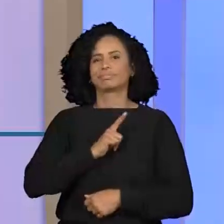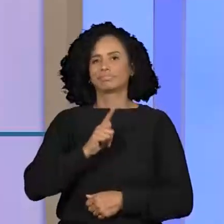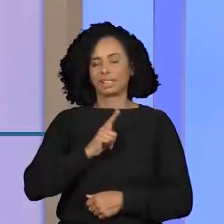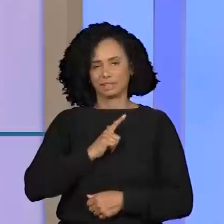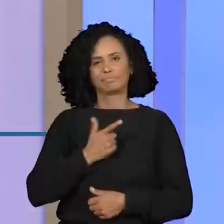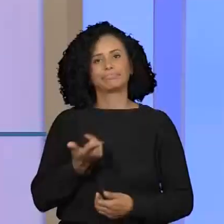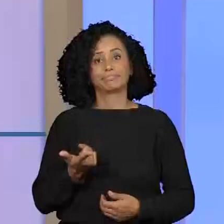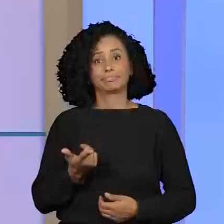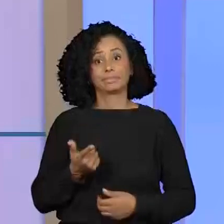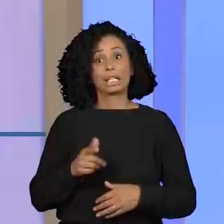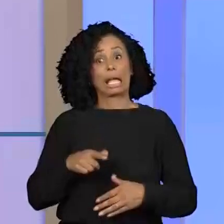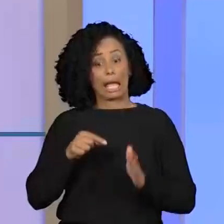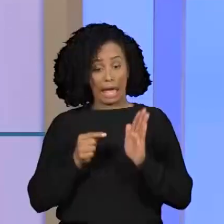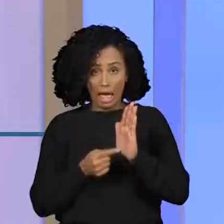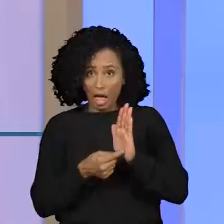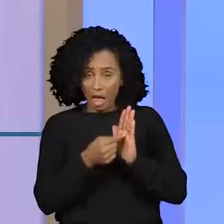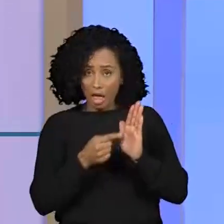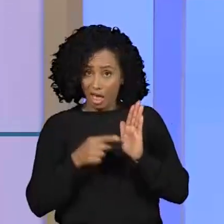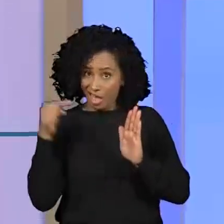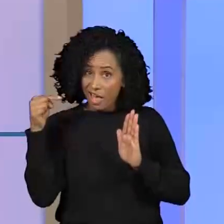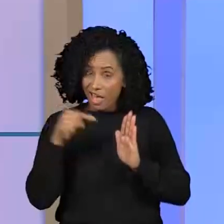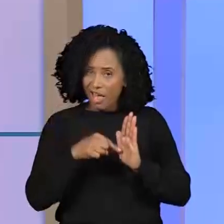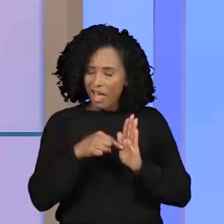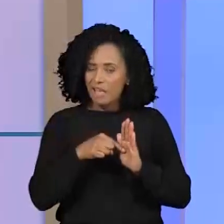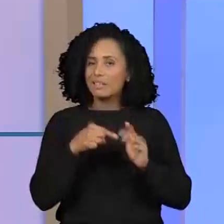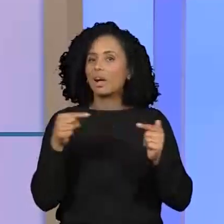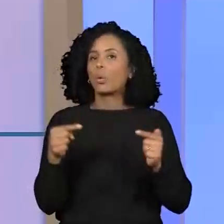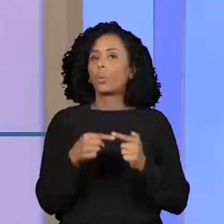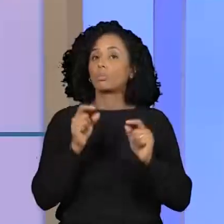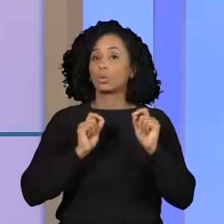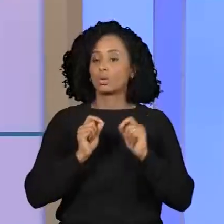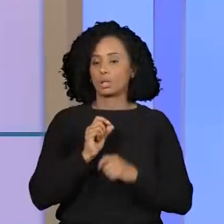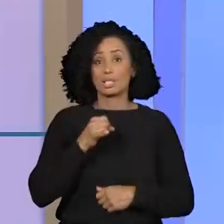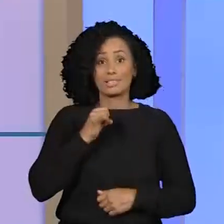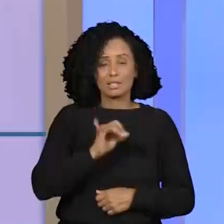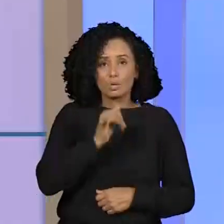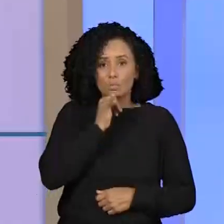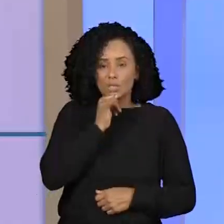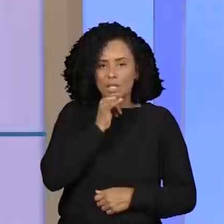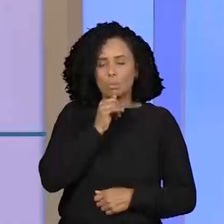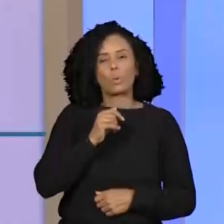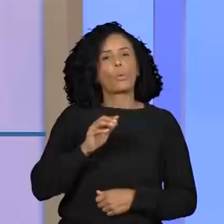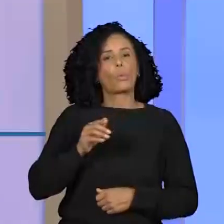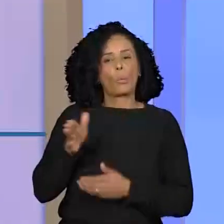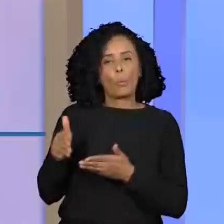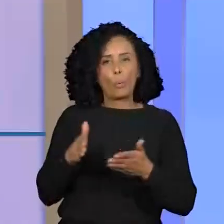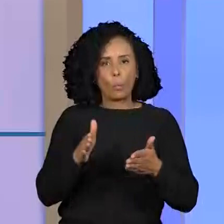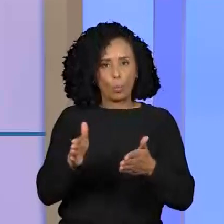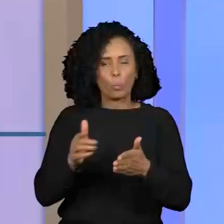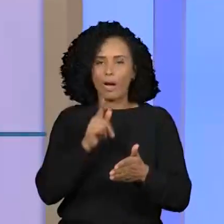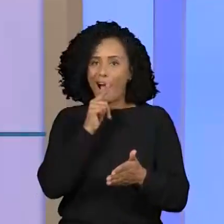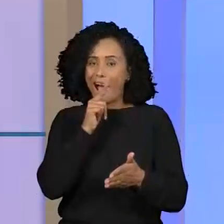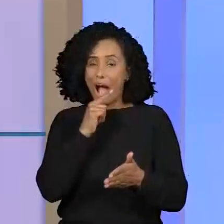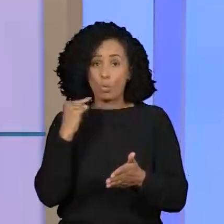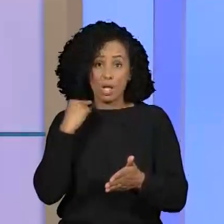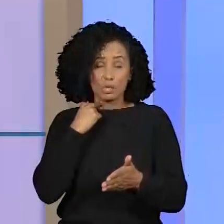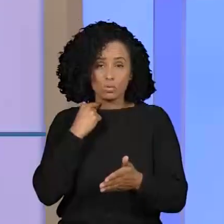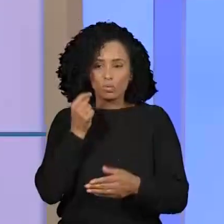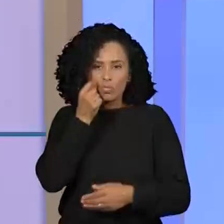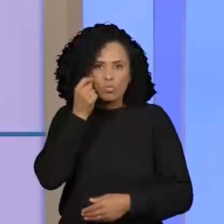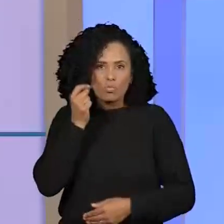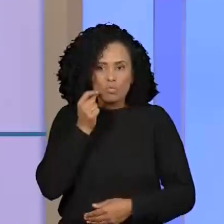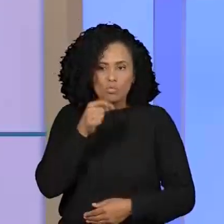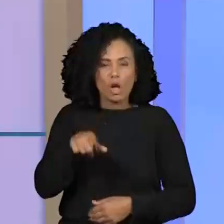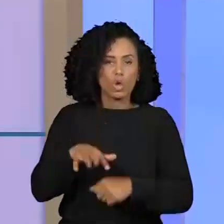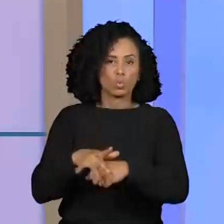e essa bactéria se dá pelo contato com uma água contaminada pela urina de um rato contaminado